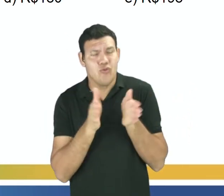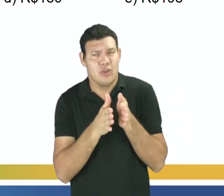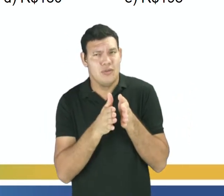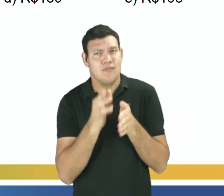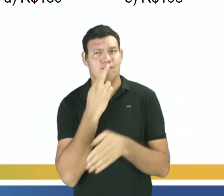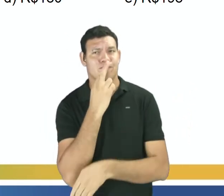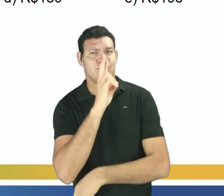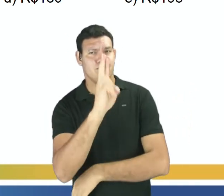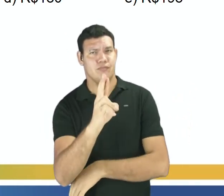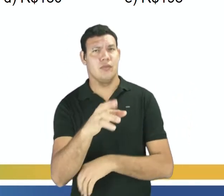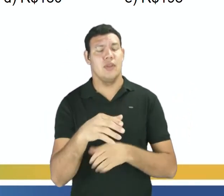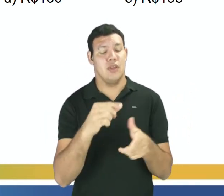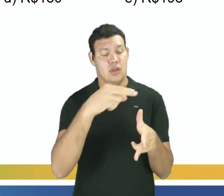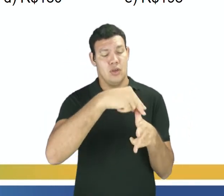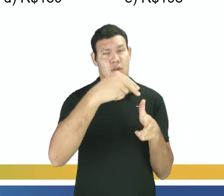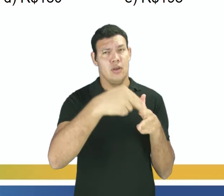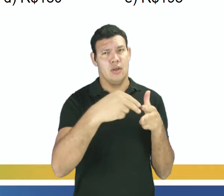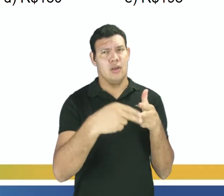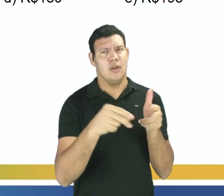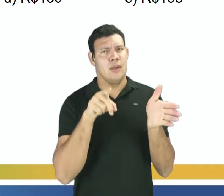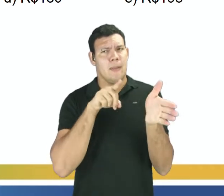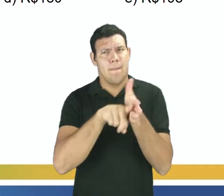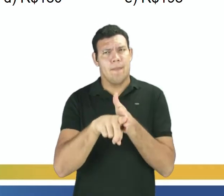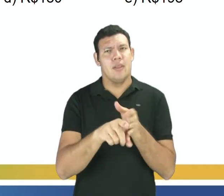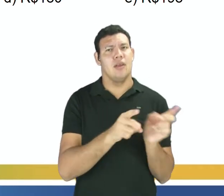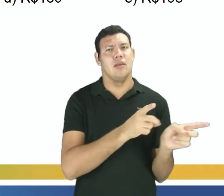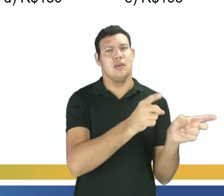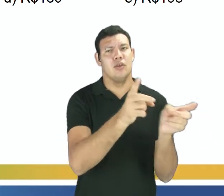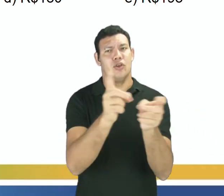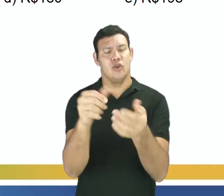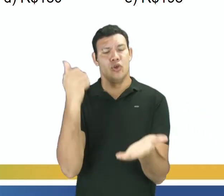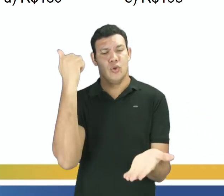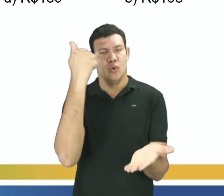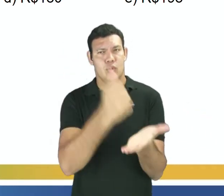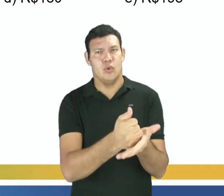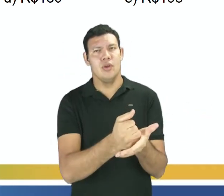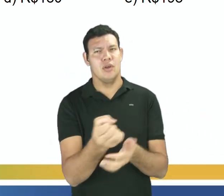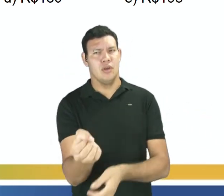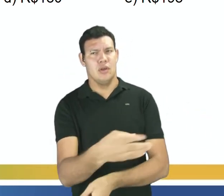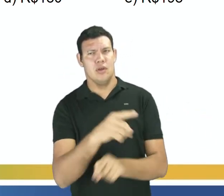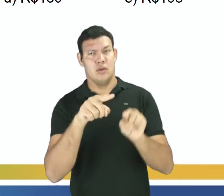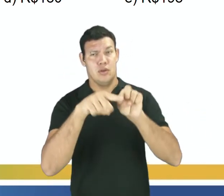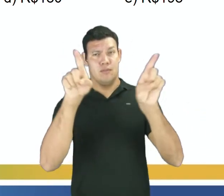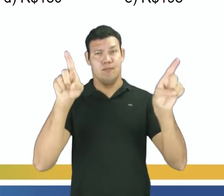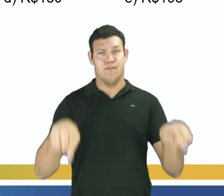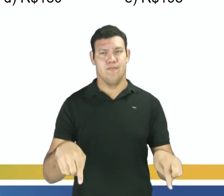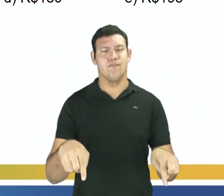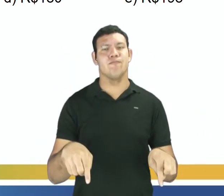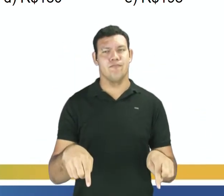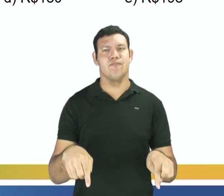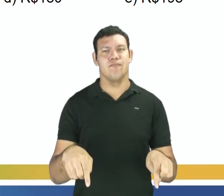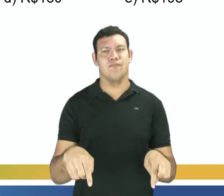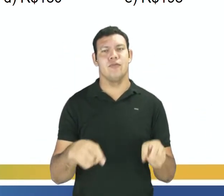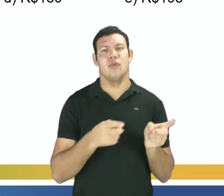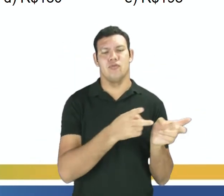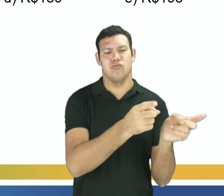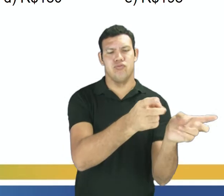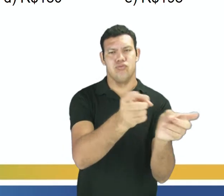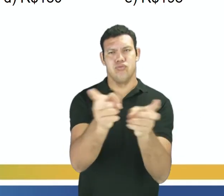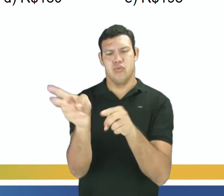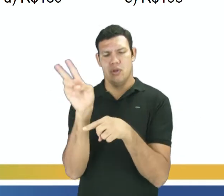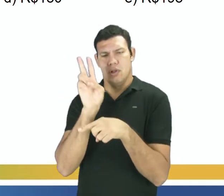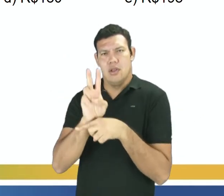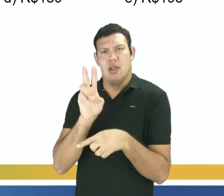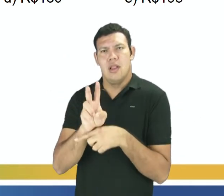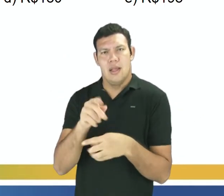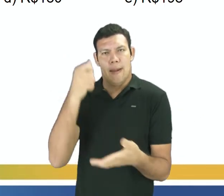Nessa questão do Enem, ele fala que um comerciante contratou um novo funcionário para cuidar das vendas. Combinou pagar a